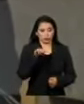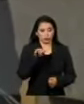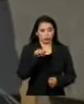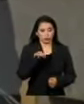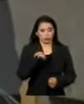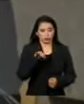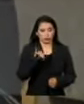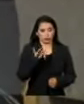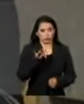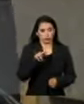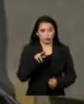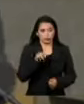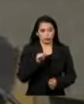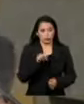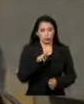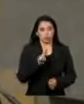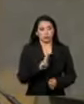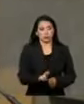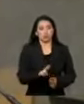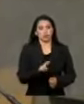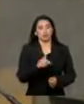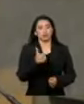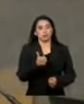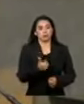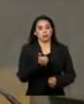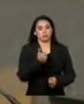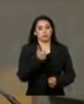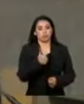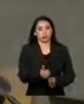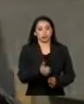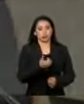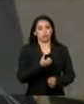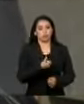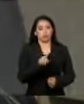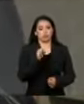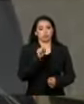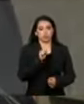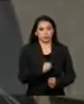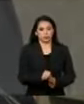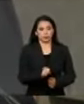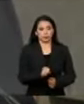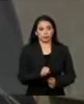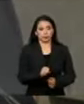1.178, ajuizada pelo Partido Novo,